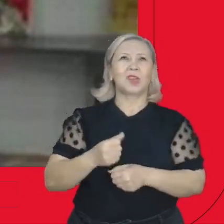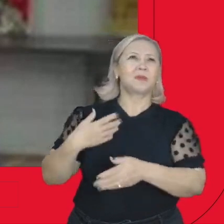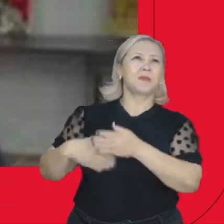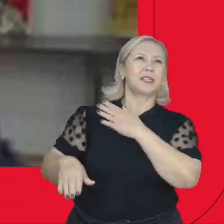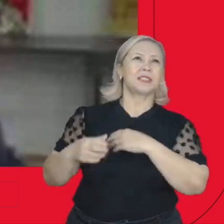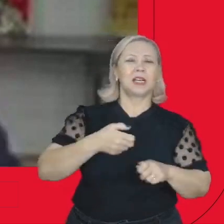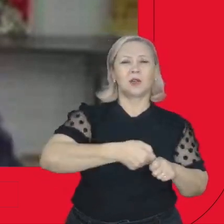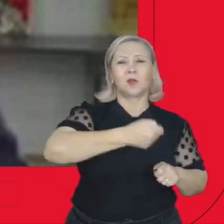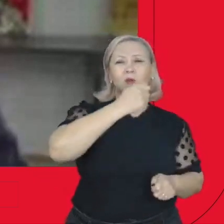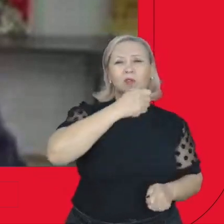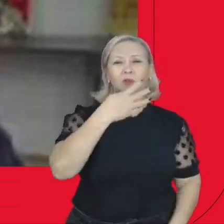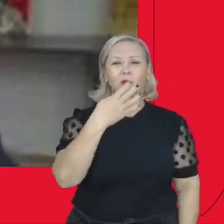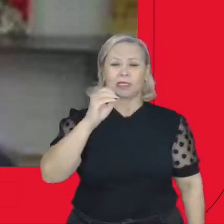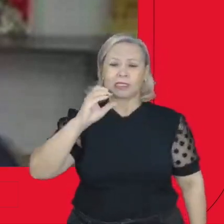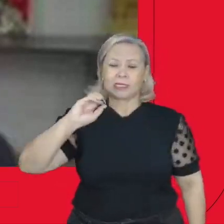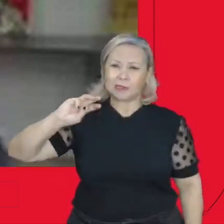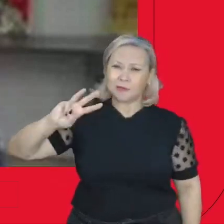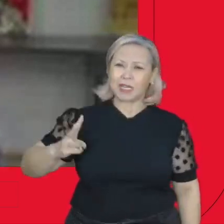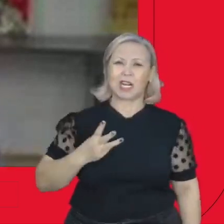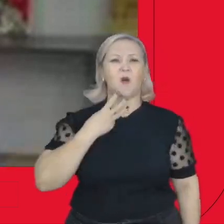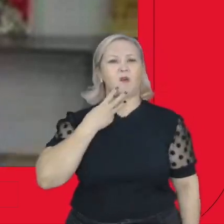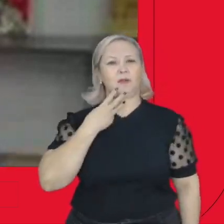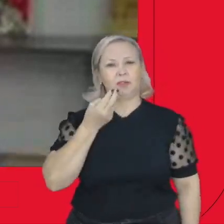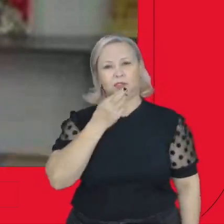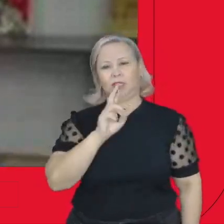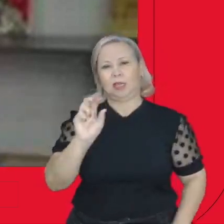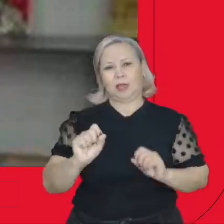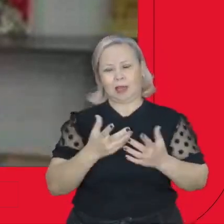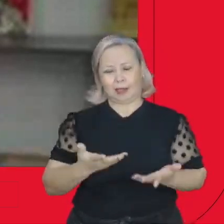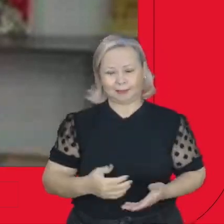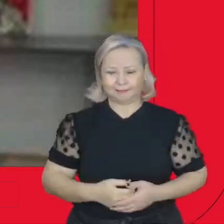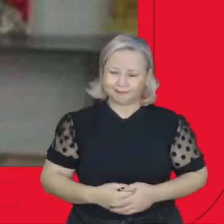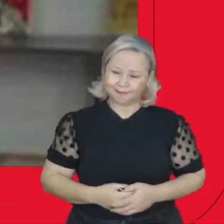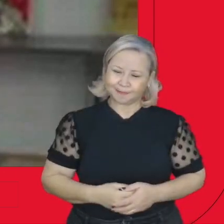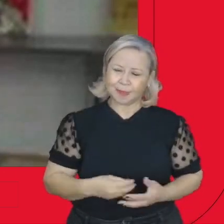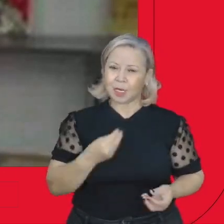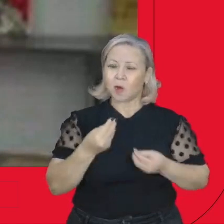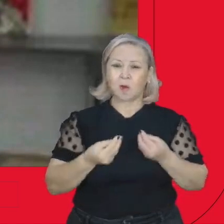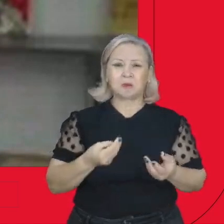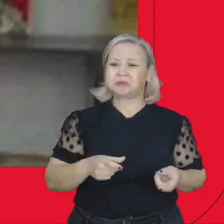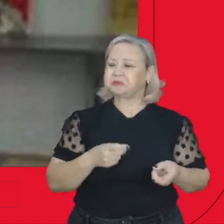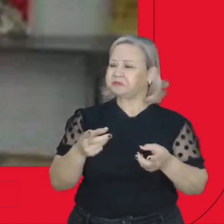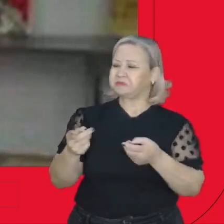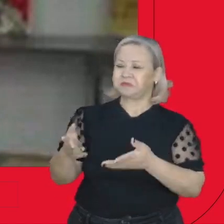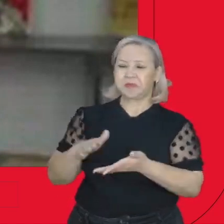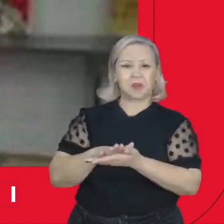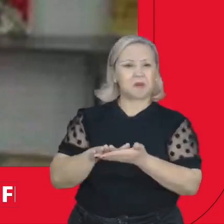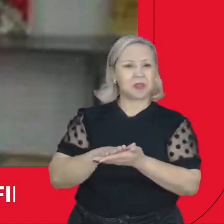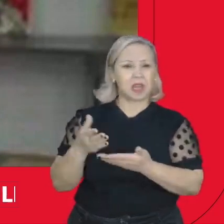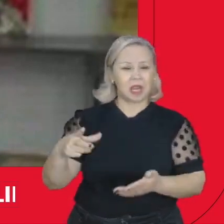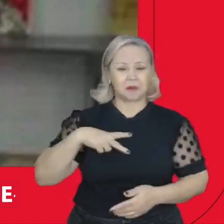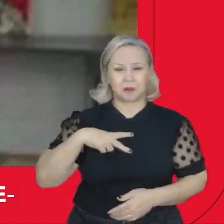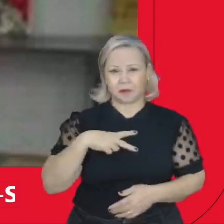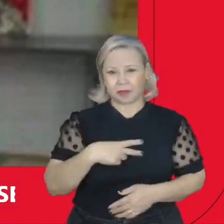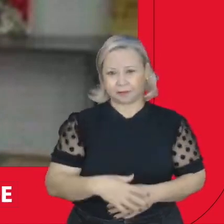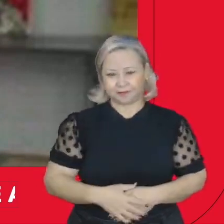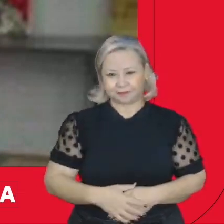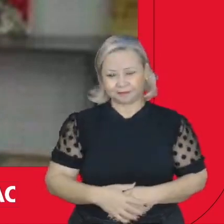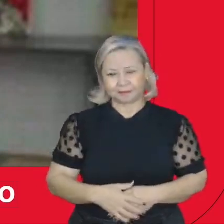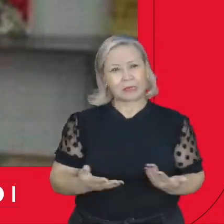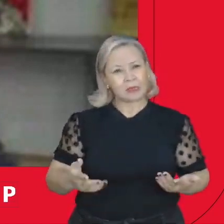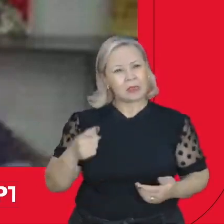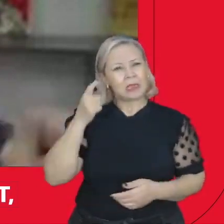reais contribuindo com as finanças do nosso estado, ser entregue para a iniciativa privada, sem nenhum compromisso. Já pensou, prezados